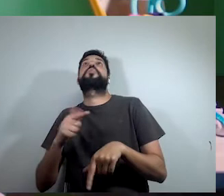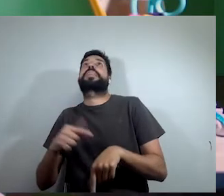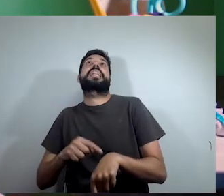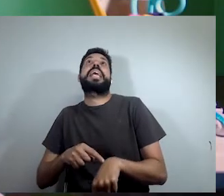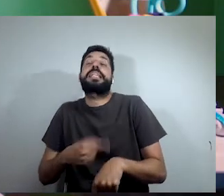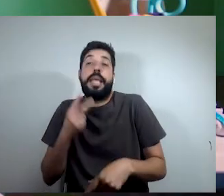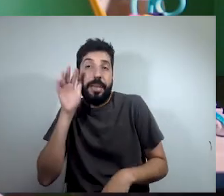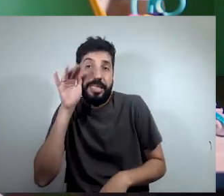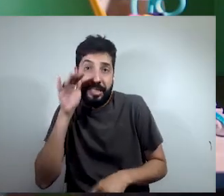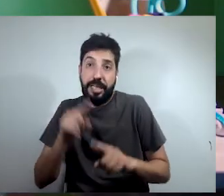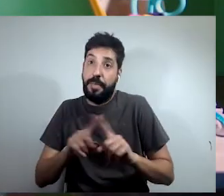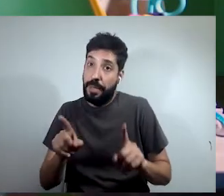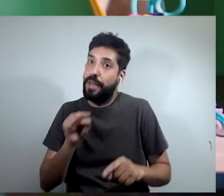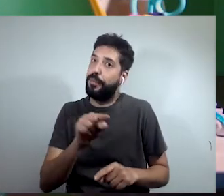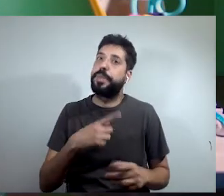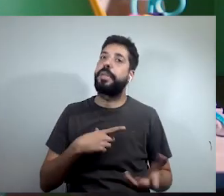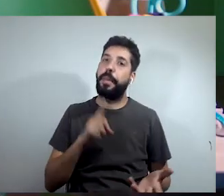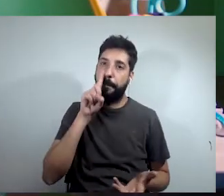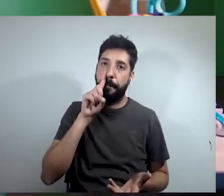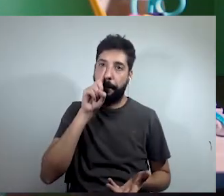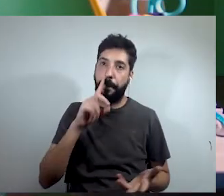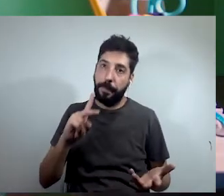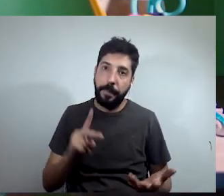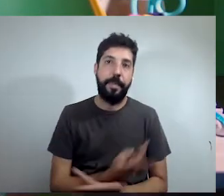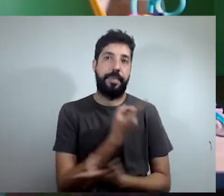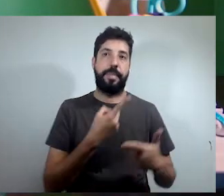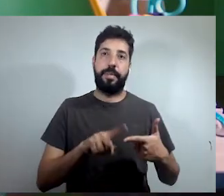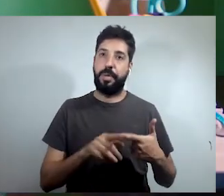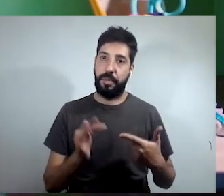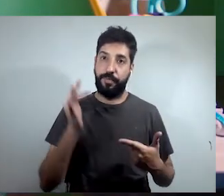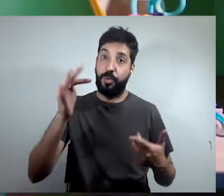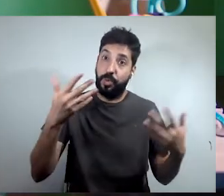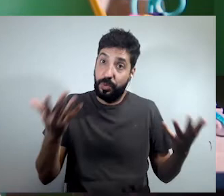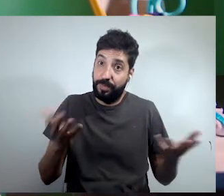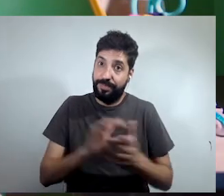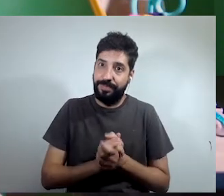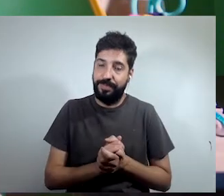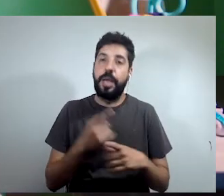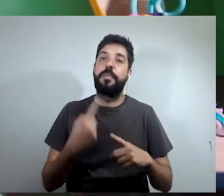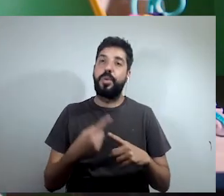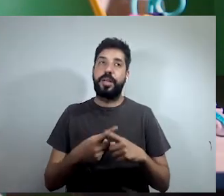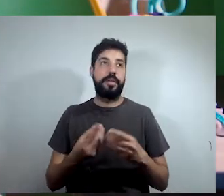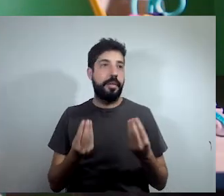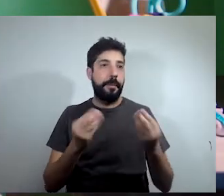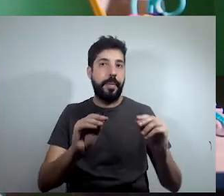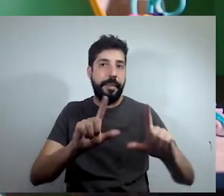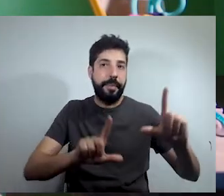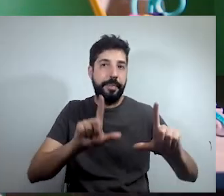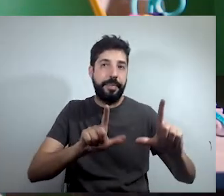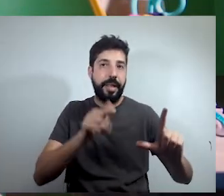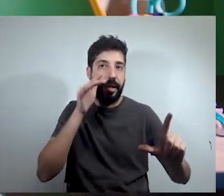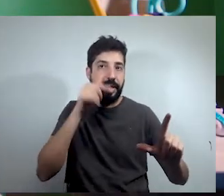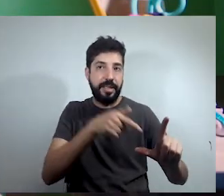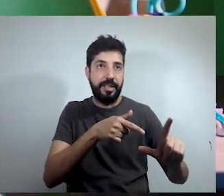ela. Mas você corre o risco disso dar um grande problema depois. Porque vai que você coloca um conteúdo ali que